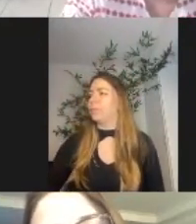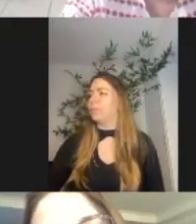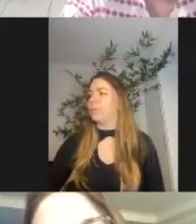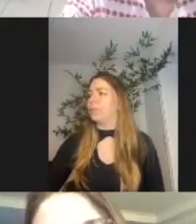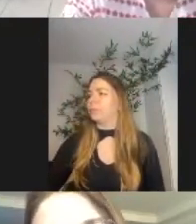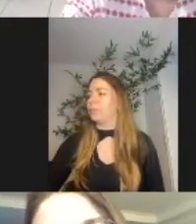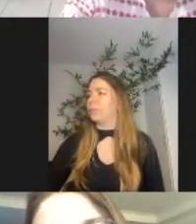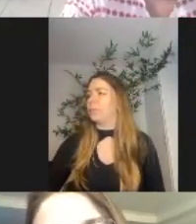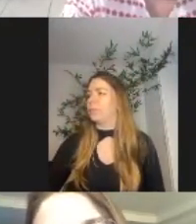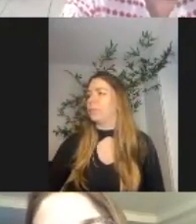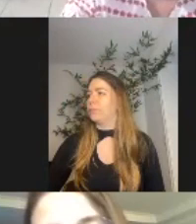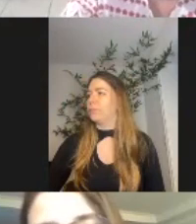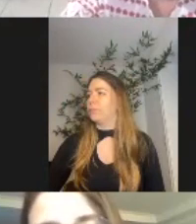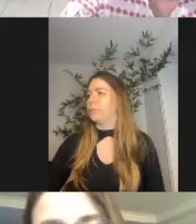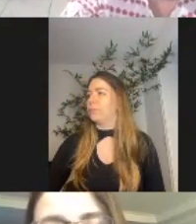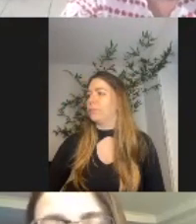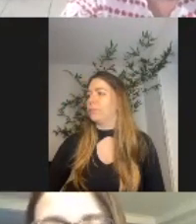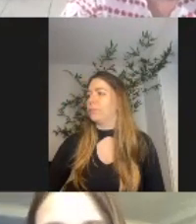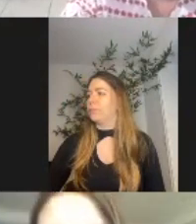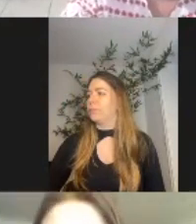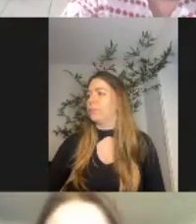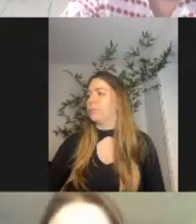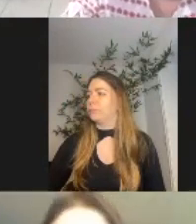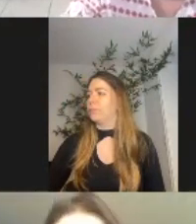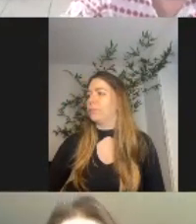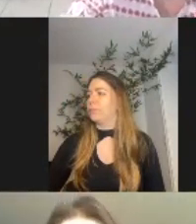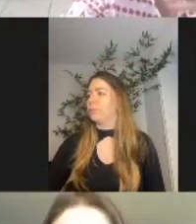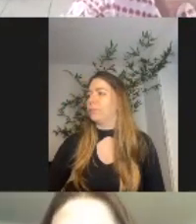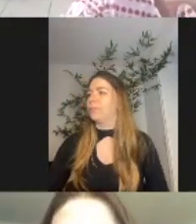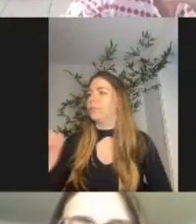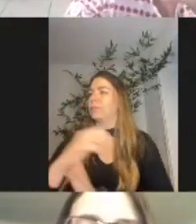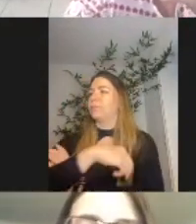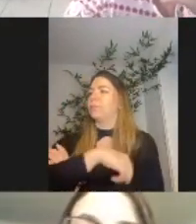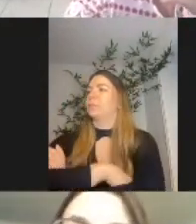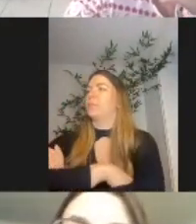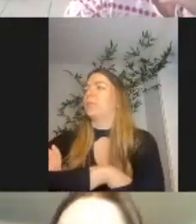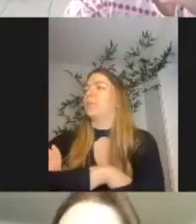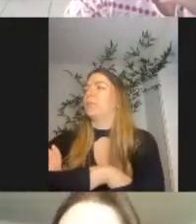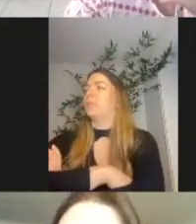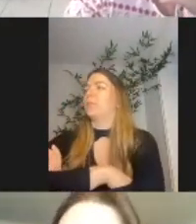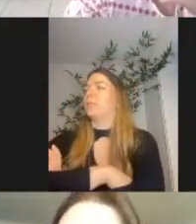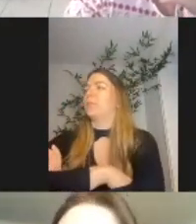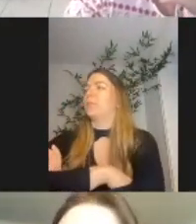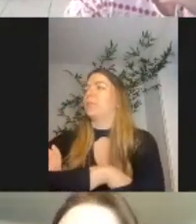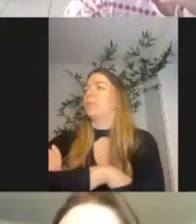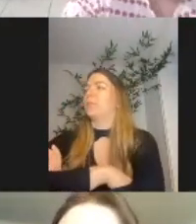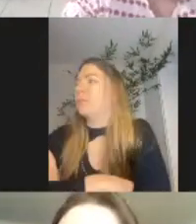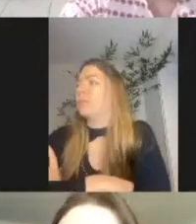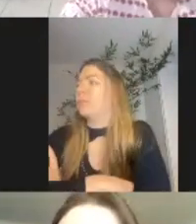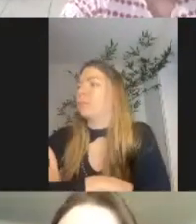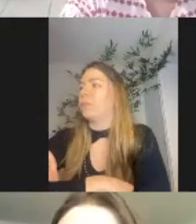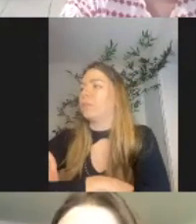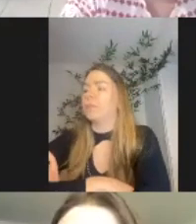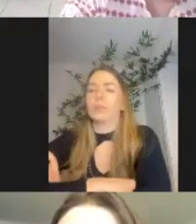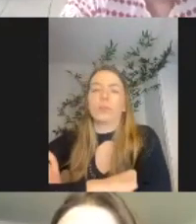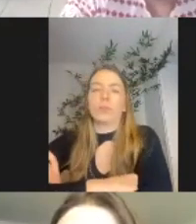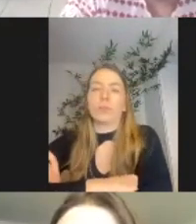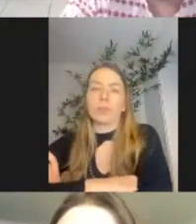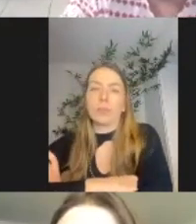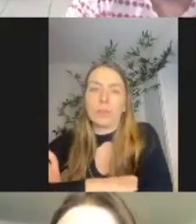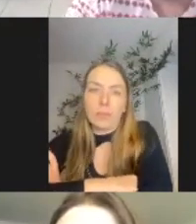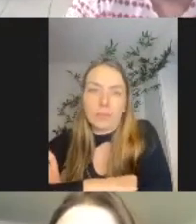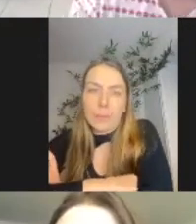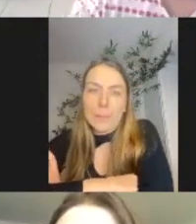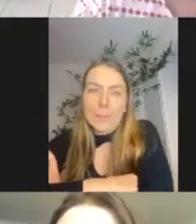proteínas 20%, na tradicional aí até 15%, e gordura, que na dieta tradicional